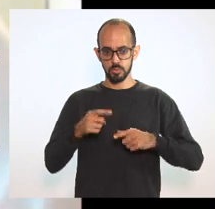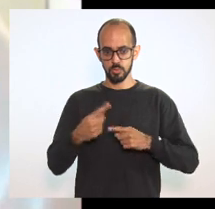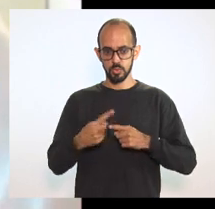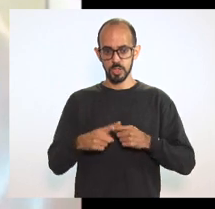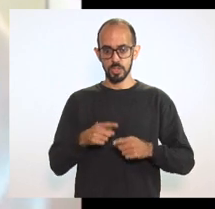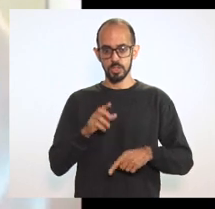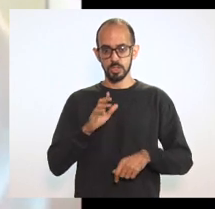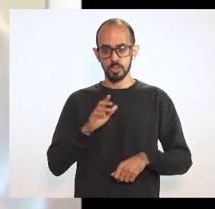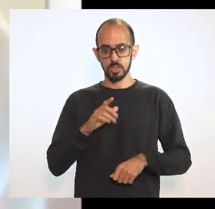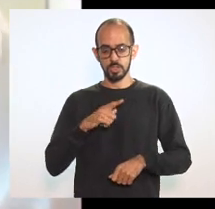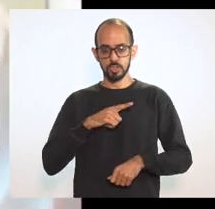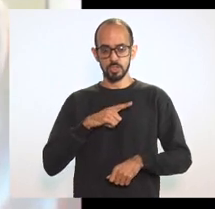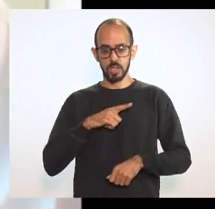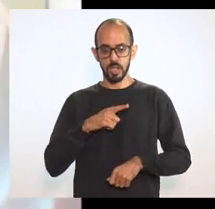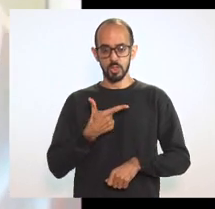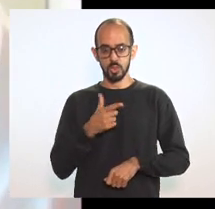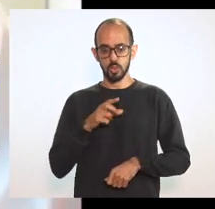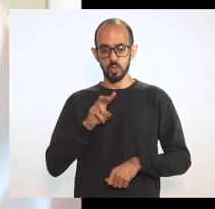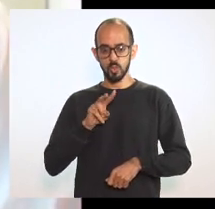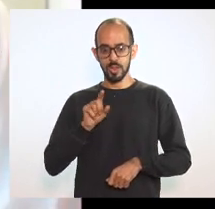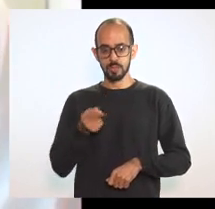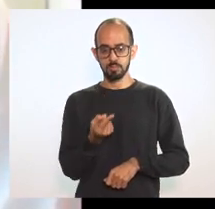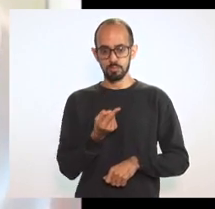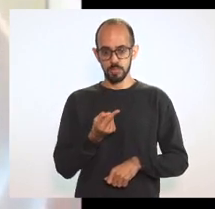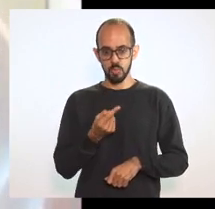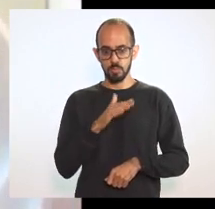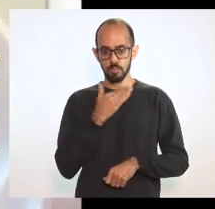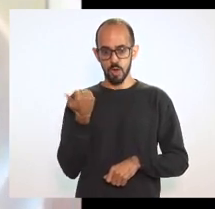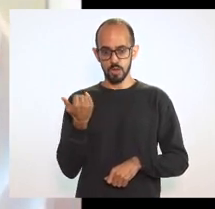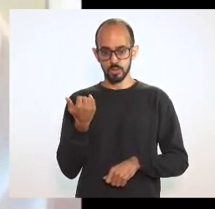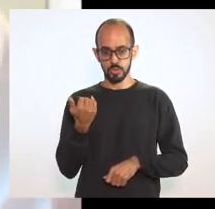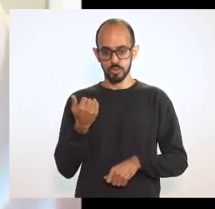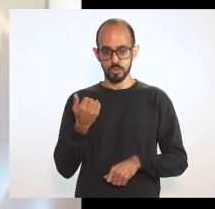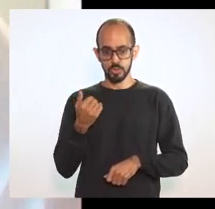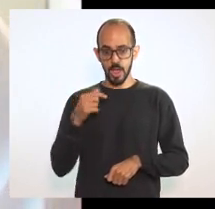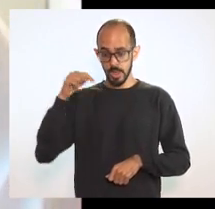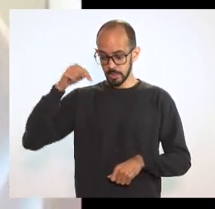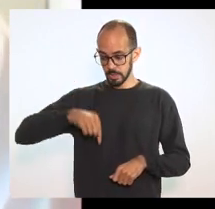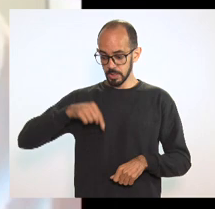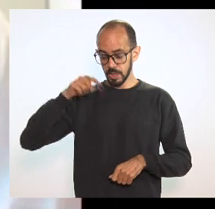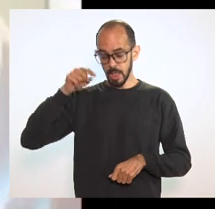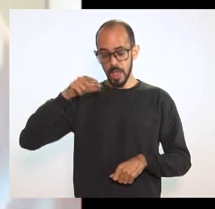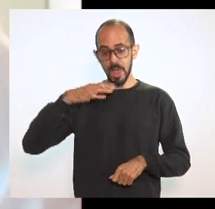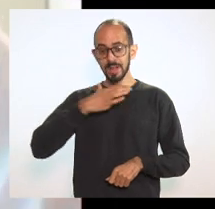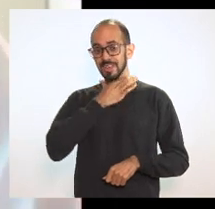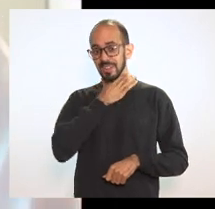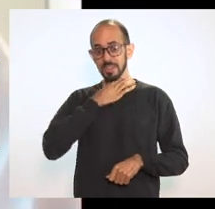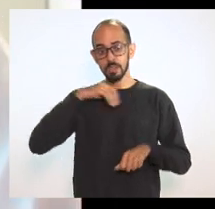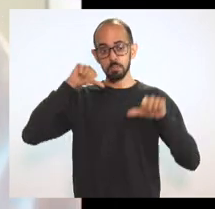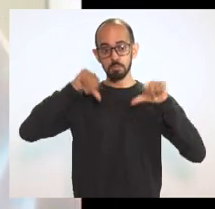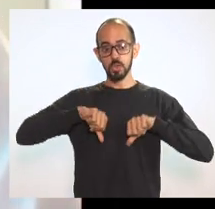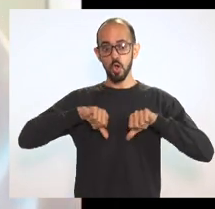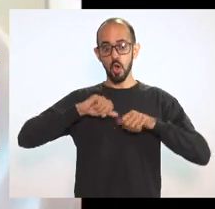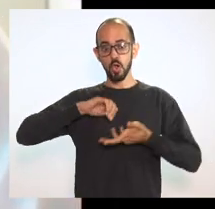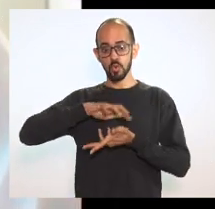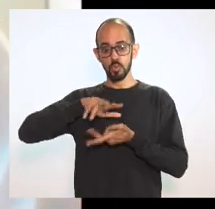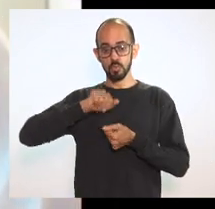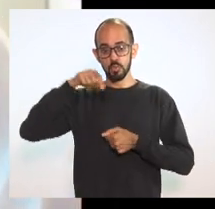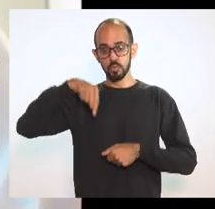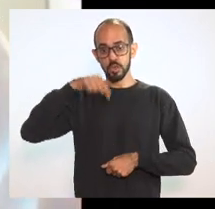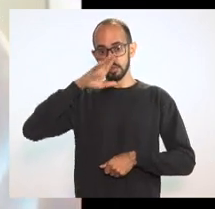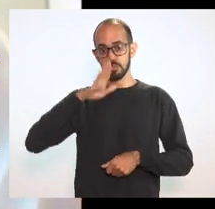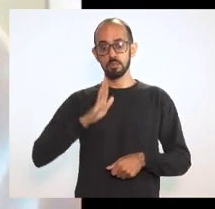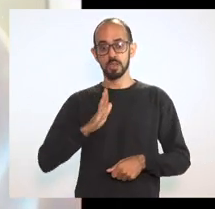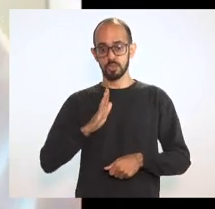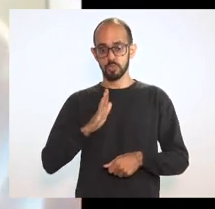mortes. Somos hoje, no mundo, o epicentro da crise, o país no mundo que, nesse momento, tem registrado mais